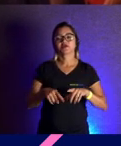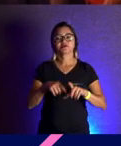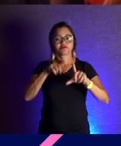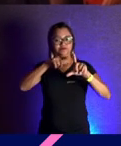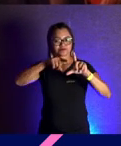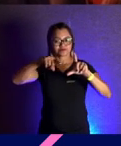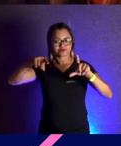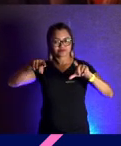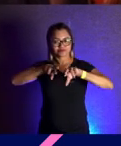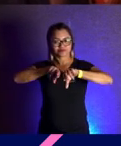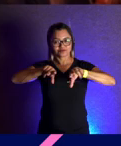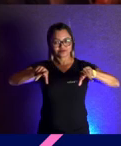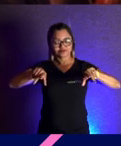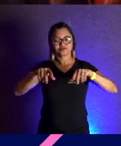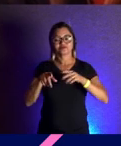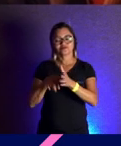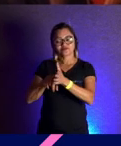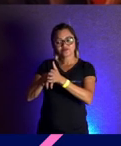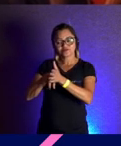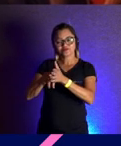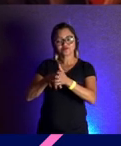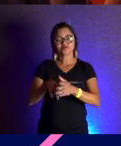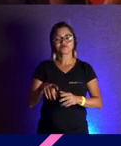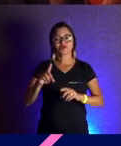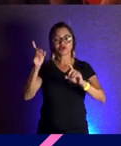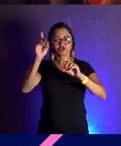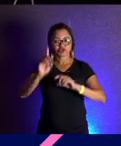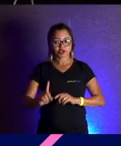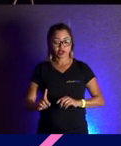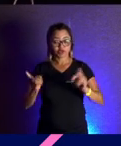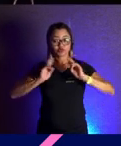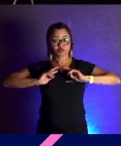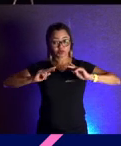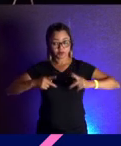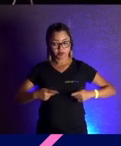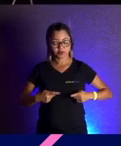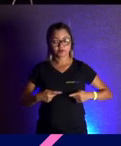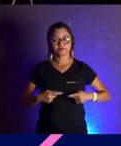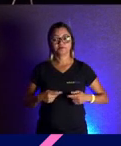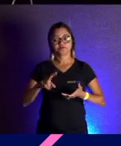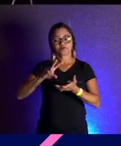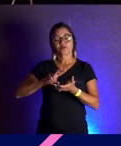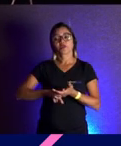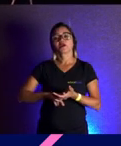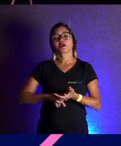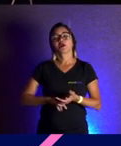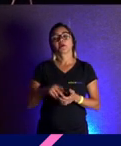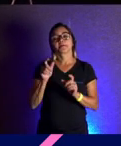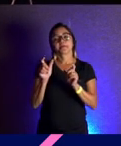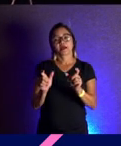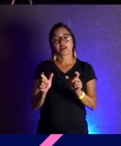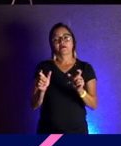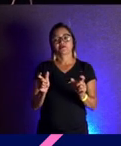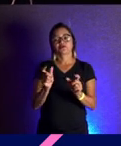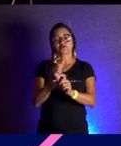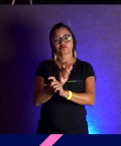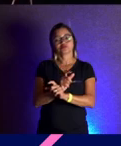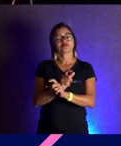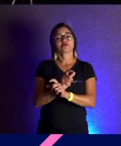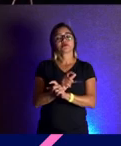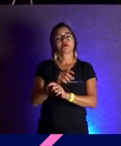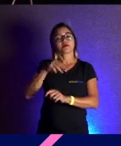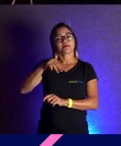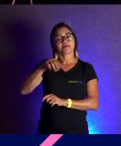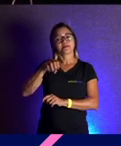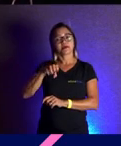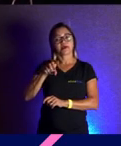estatísticas, métodos de investigação de direito humano, ou traduzindo em outras palavras, na aplicação de